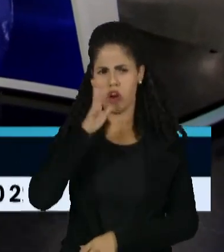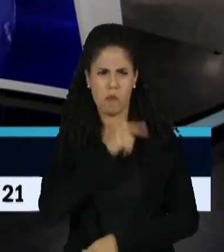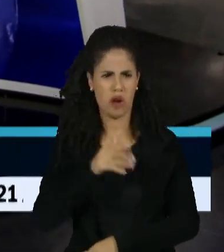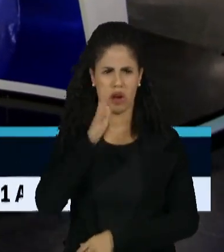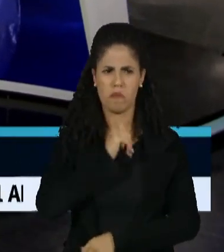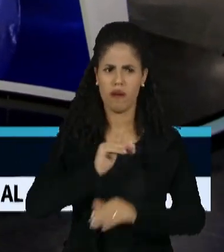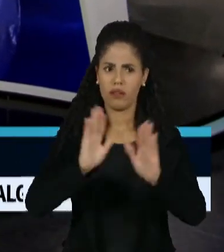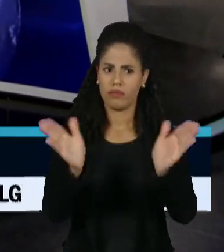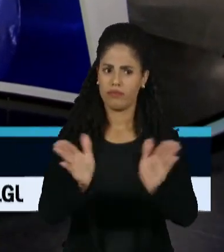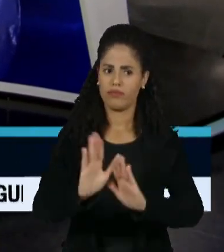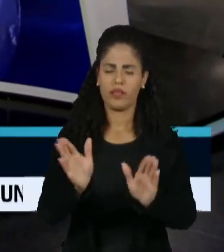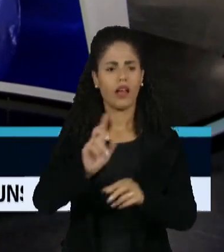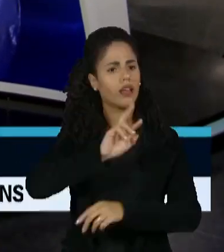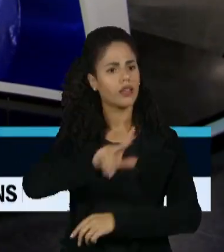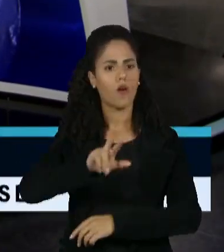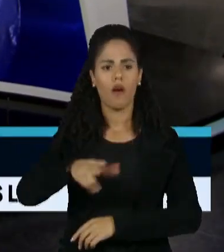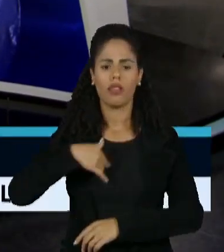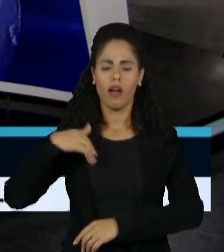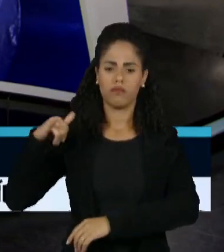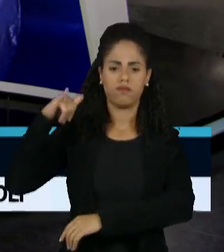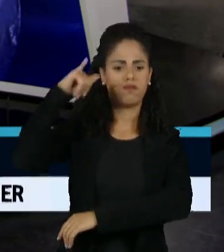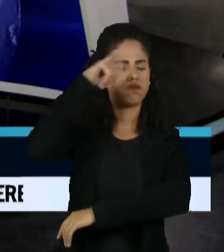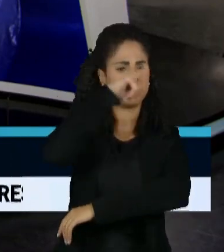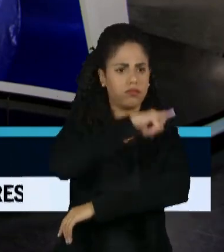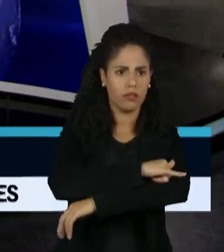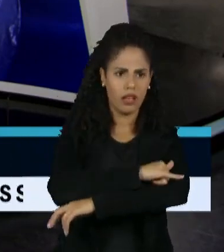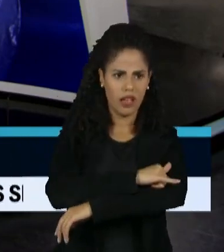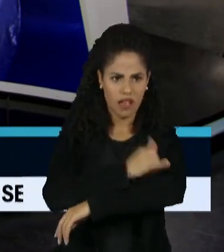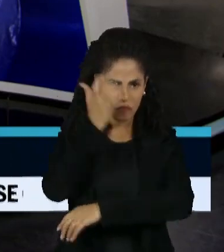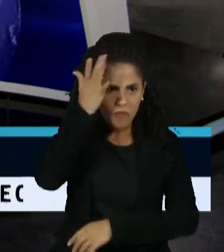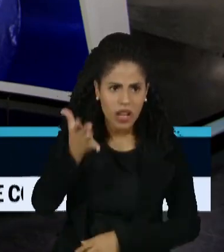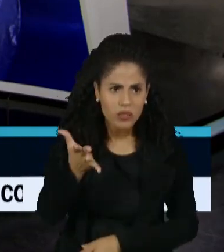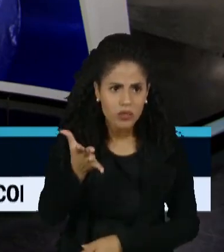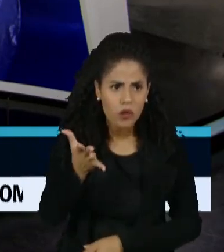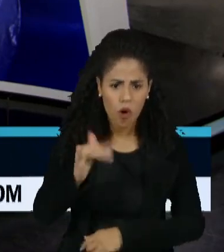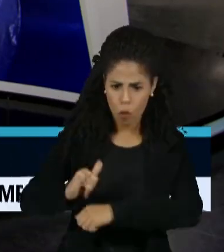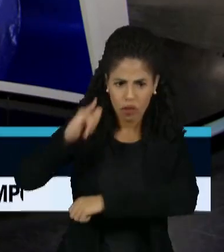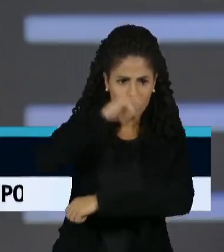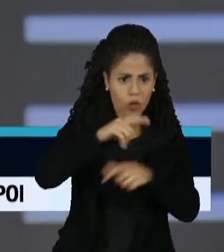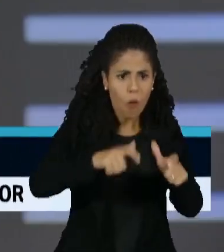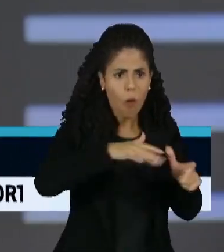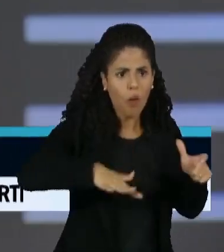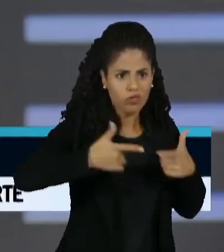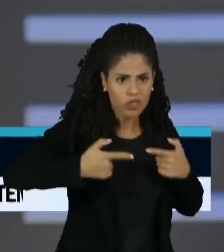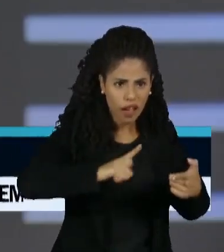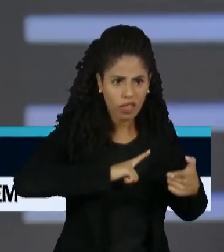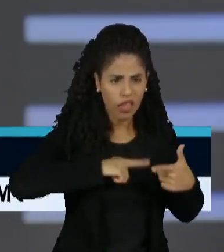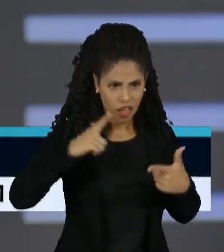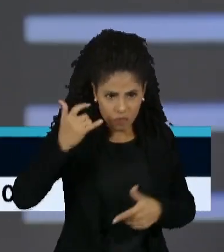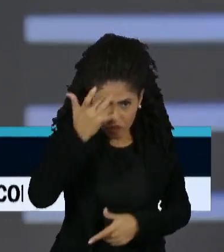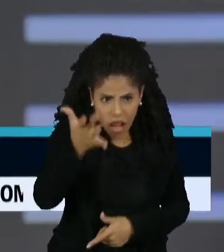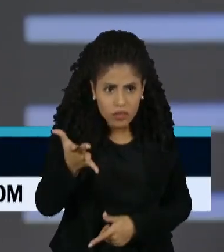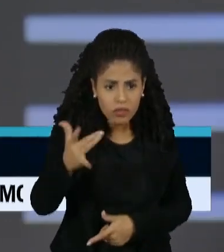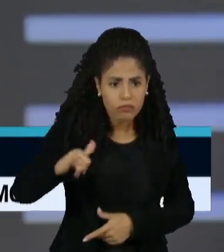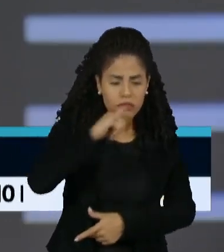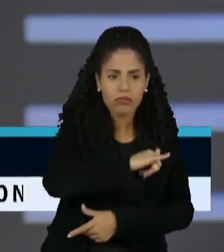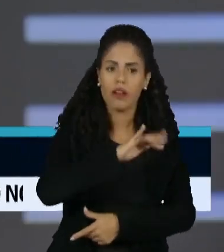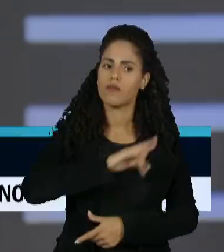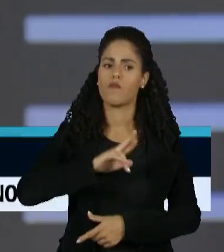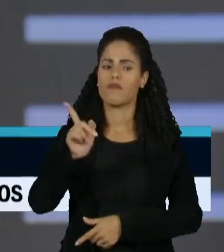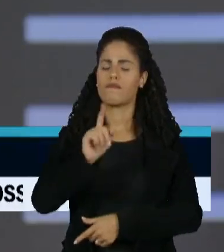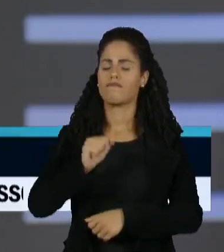pousar, por exemplo, um avião desse numa área em que está havendo um conflito armado. Você tem que ter liberação da